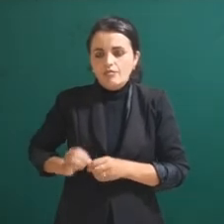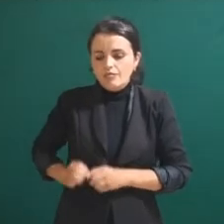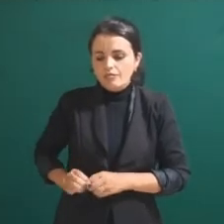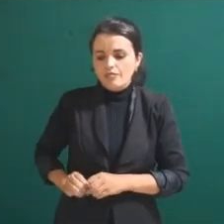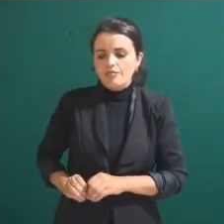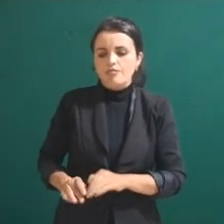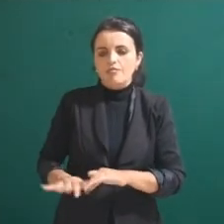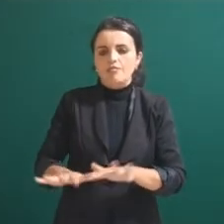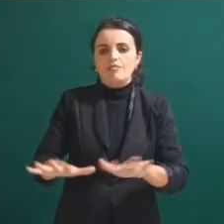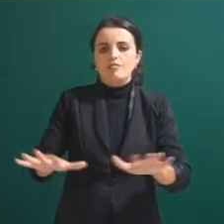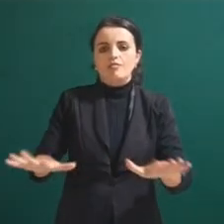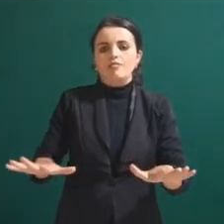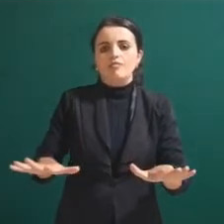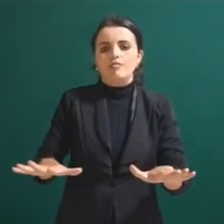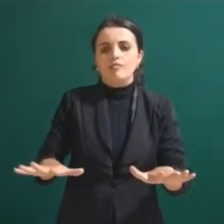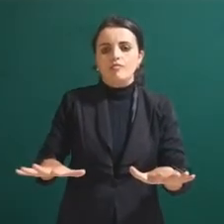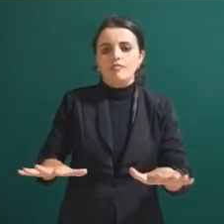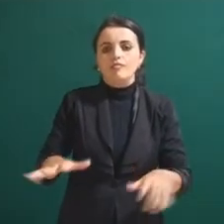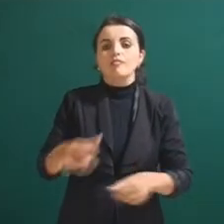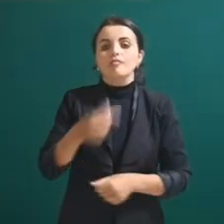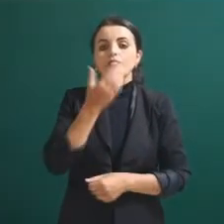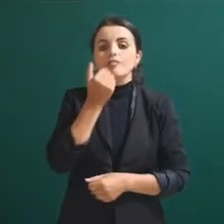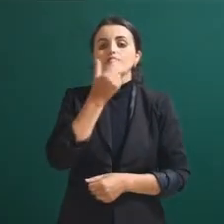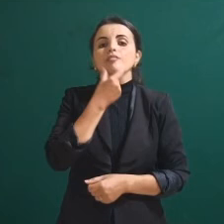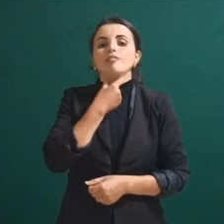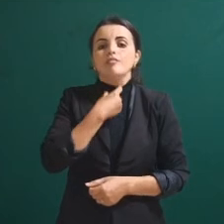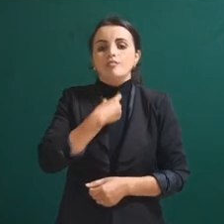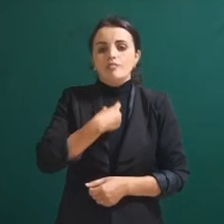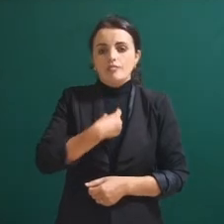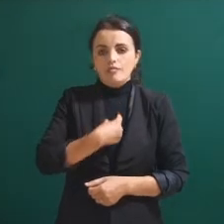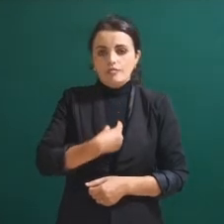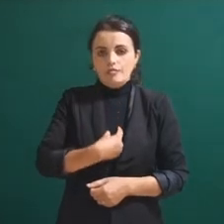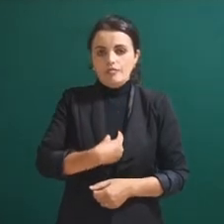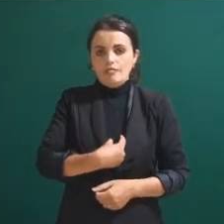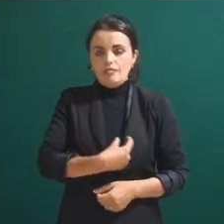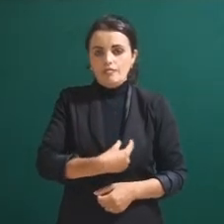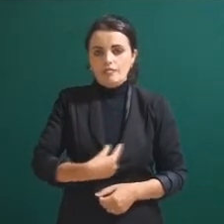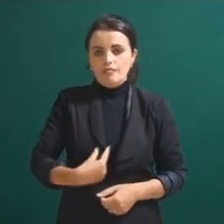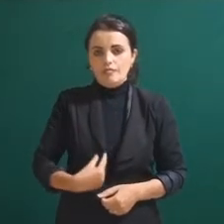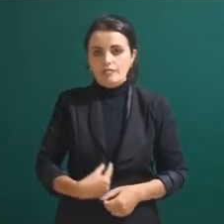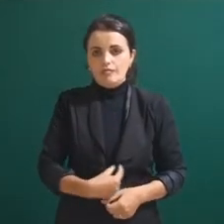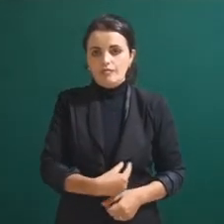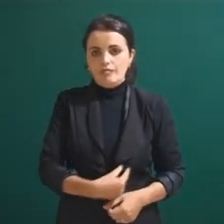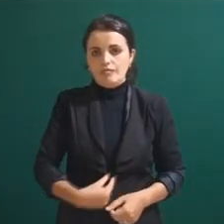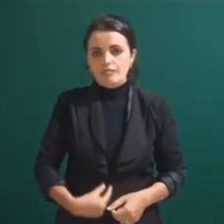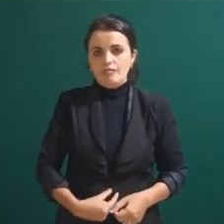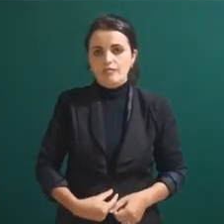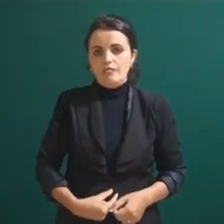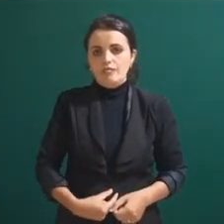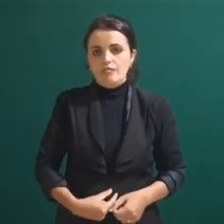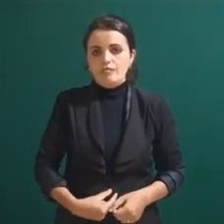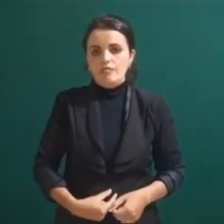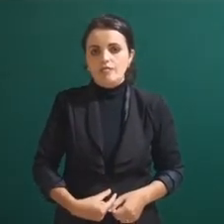sejam absorvidos pelos vasos sanguíneos. Depois que todos os nutrientes que poderiam ser absorvidos são absorvidos,